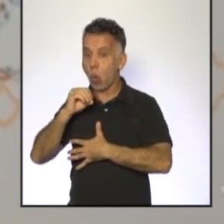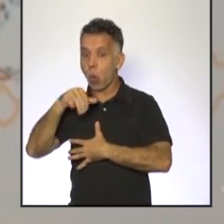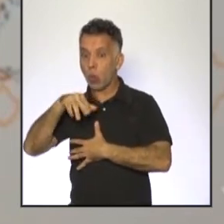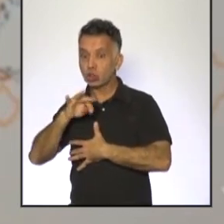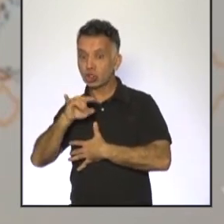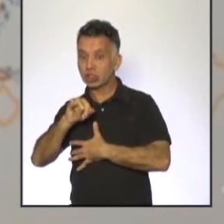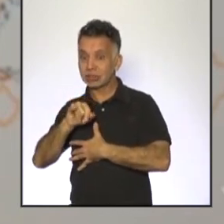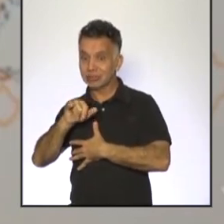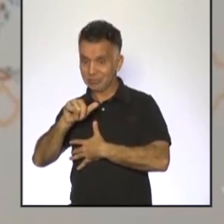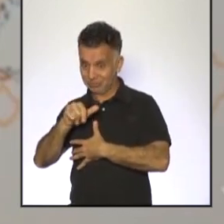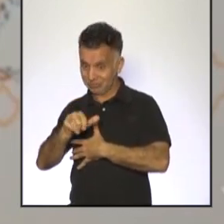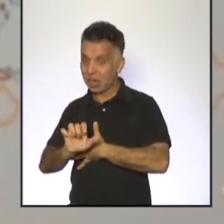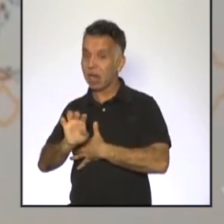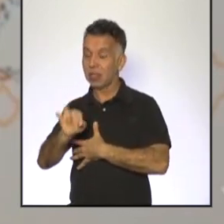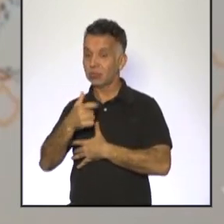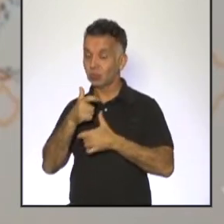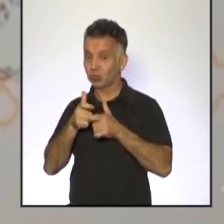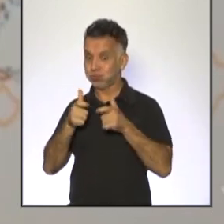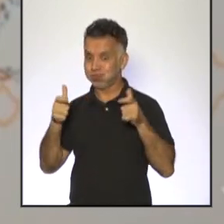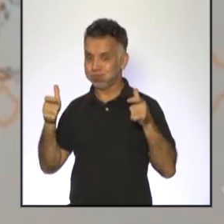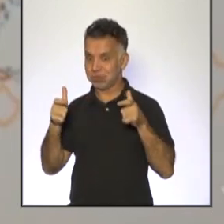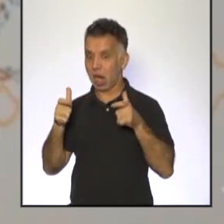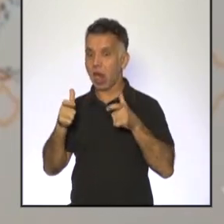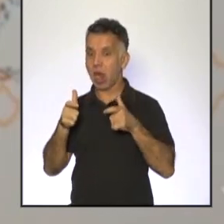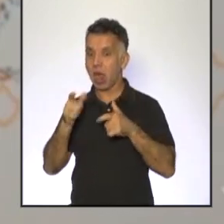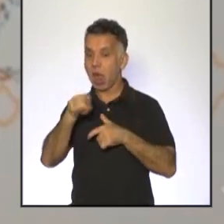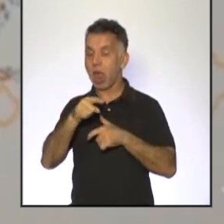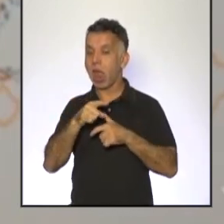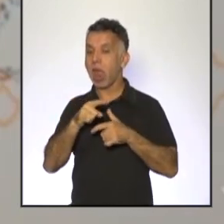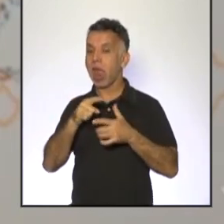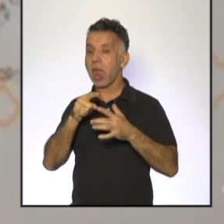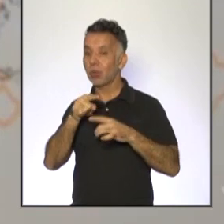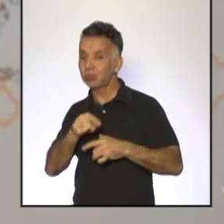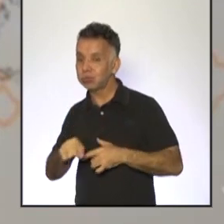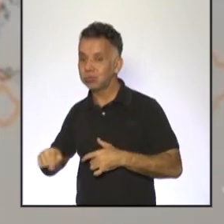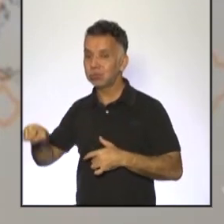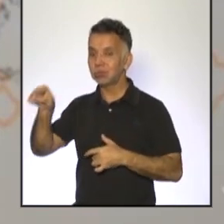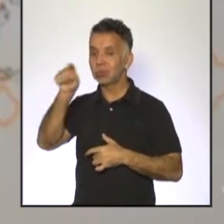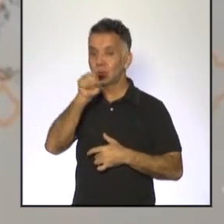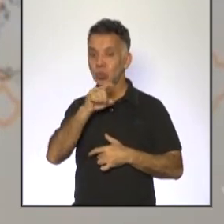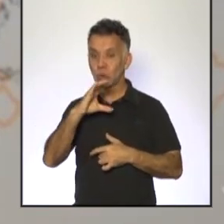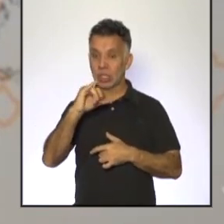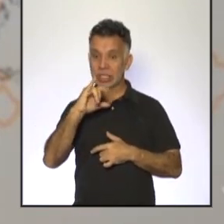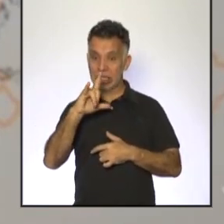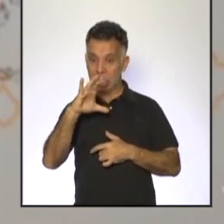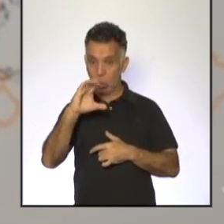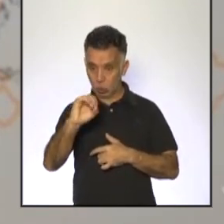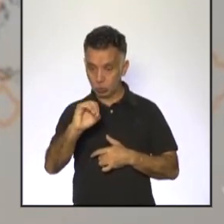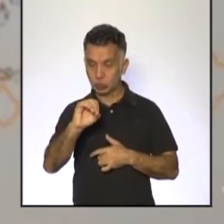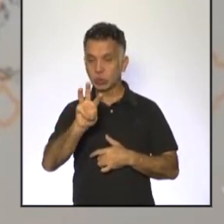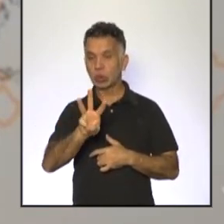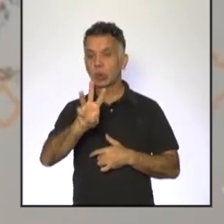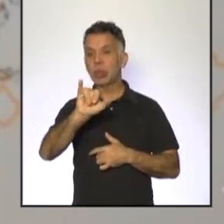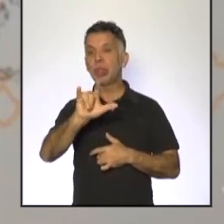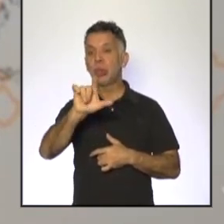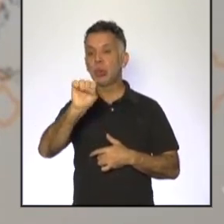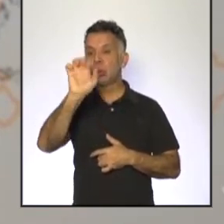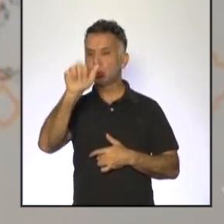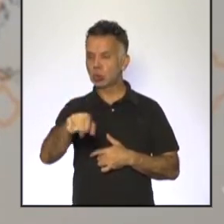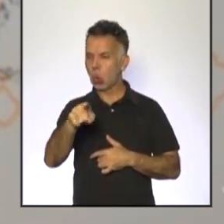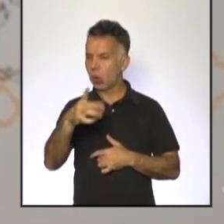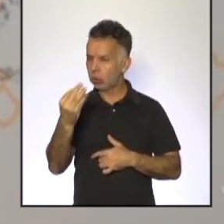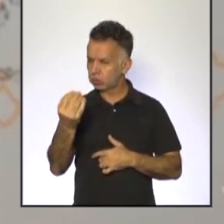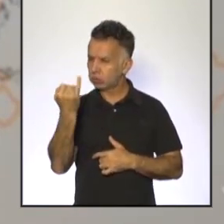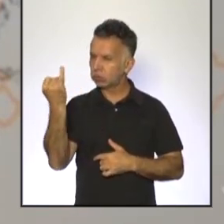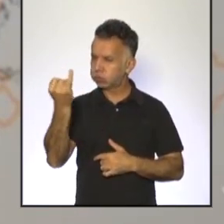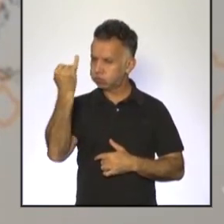formação de supercontinentes é o ciclo de Wilson. Muito importante. Antes da